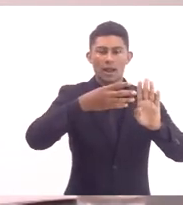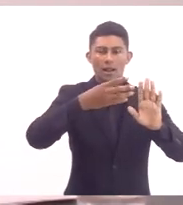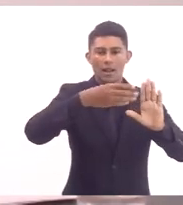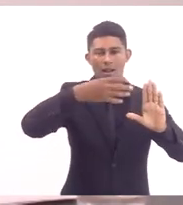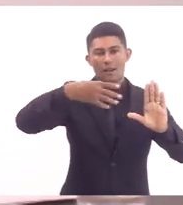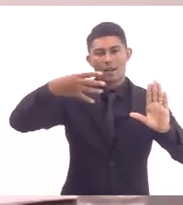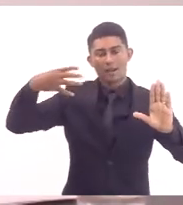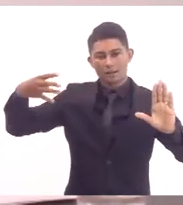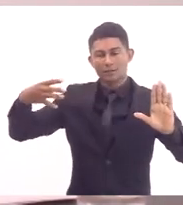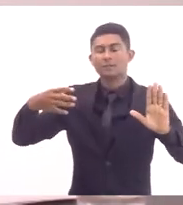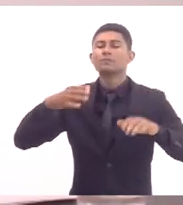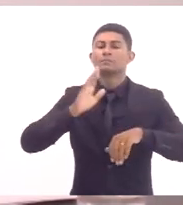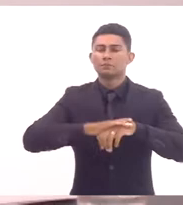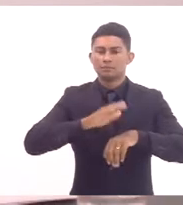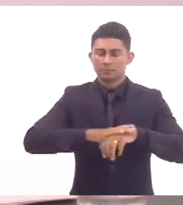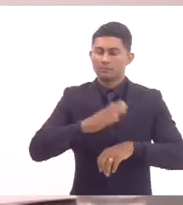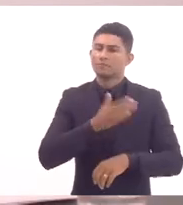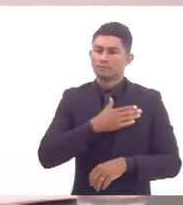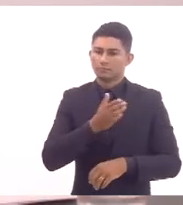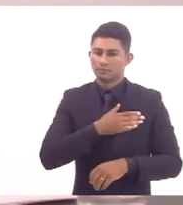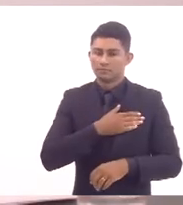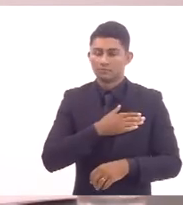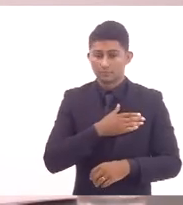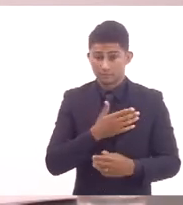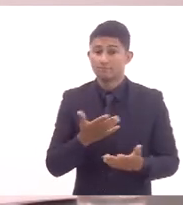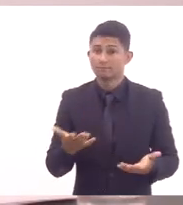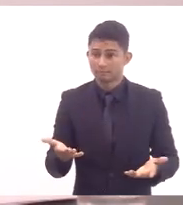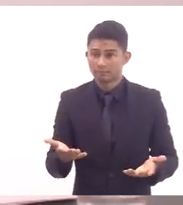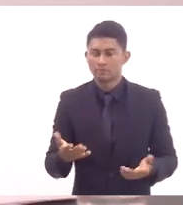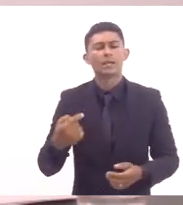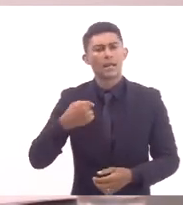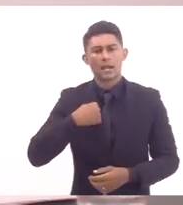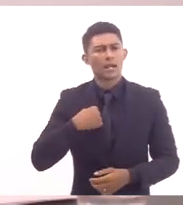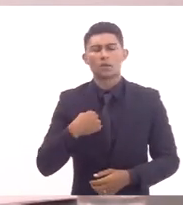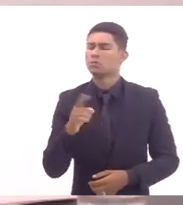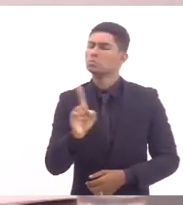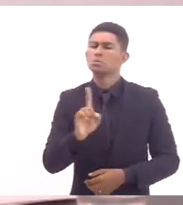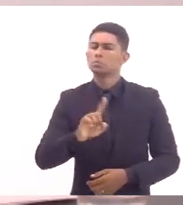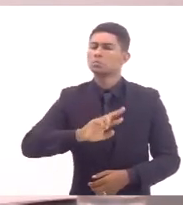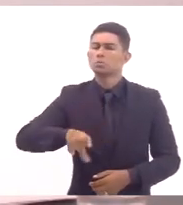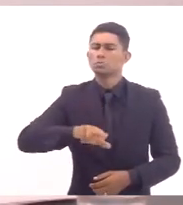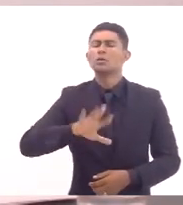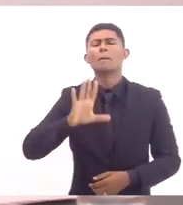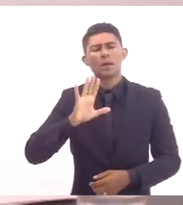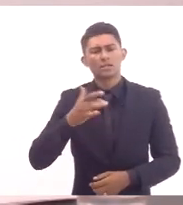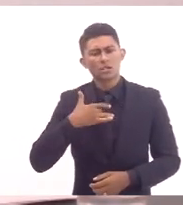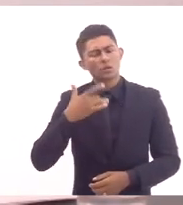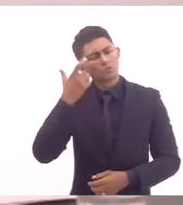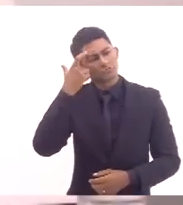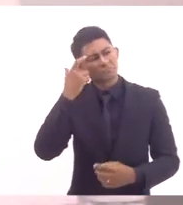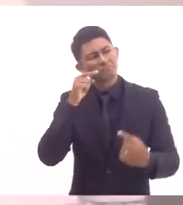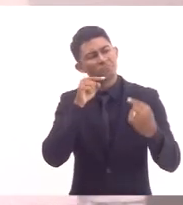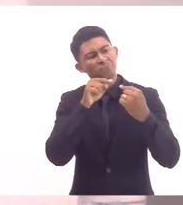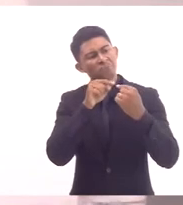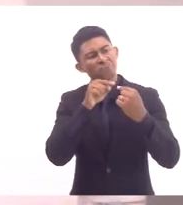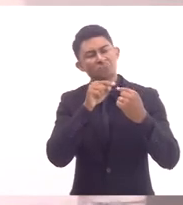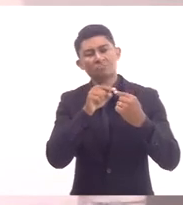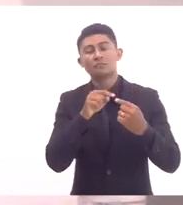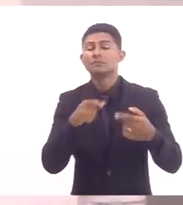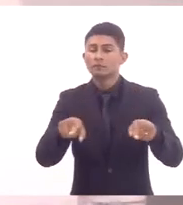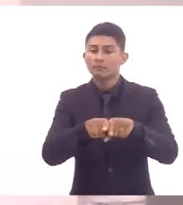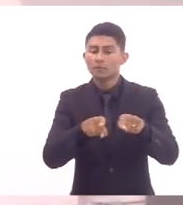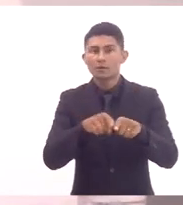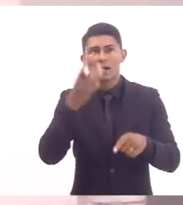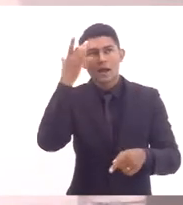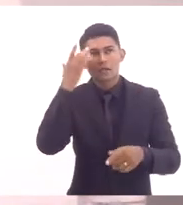anos não sua uma LGBT mas me identifico Cristal vez a primeira lei do